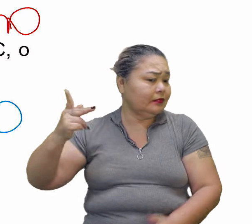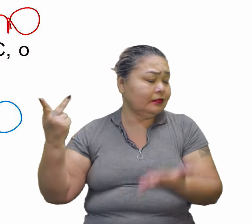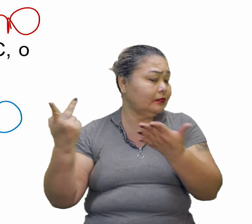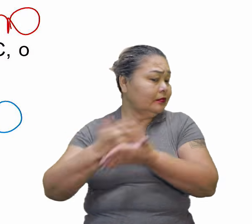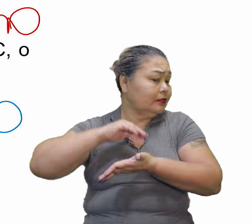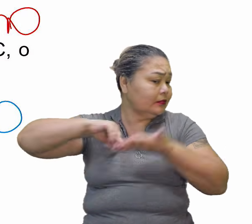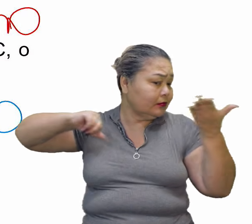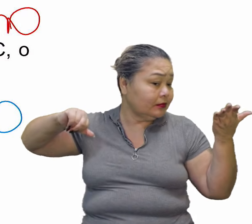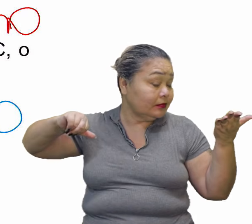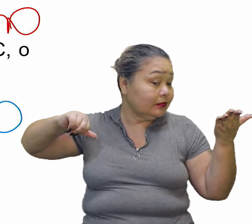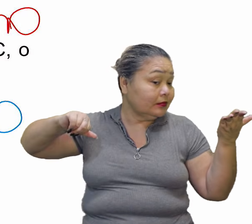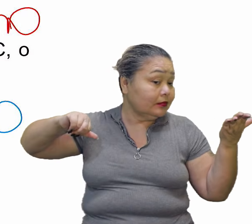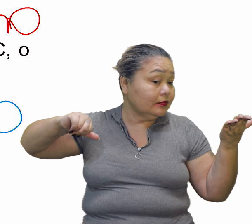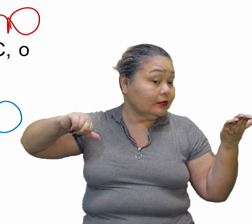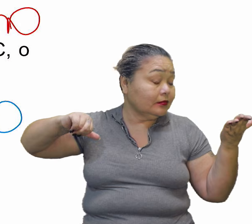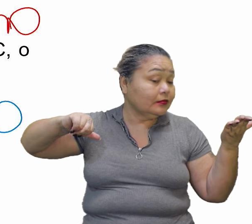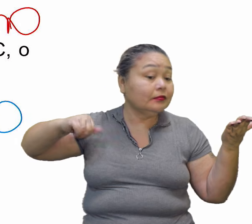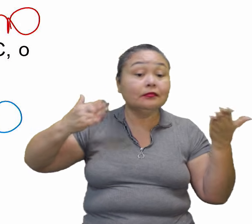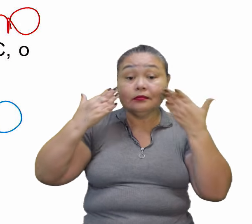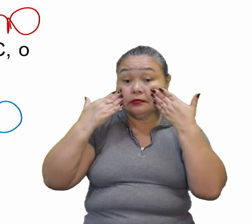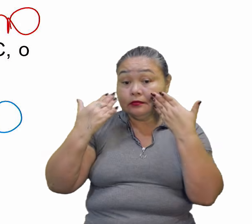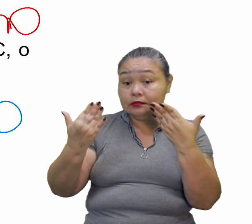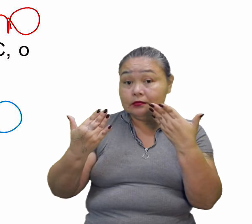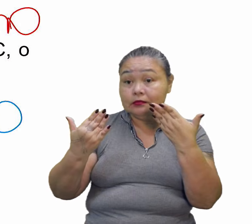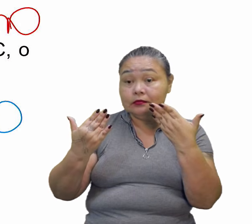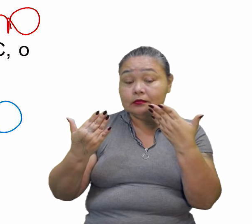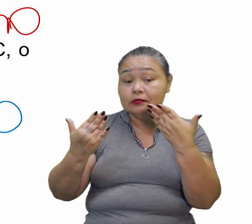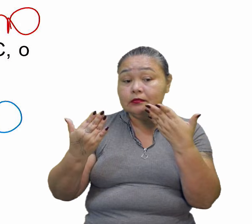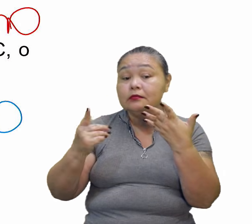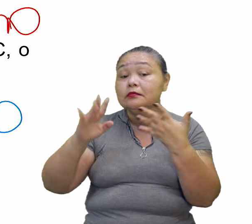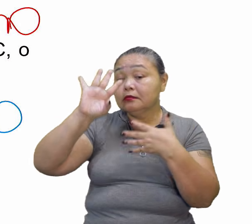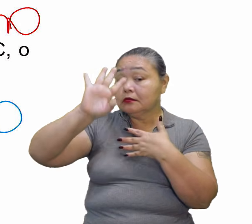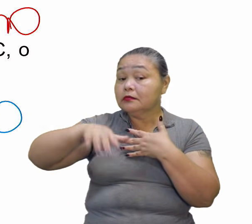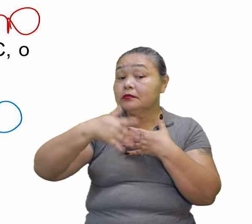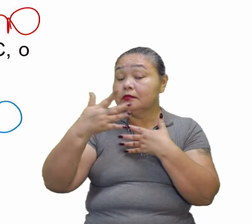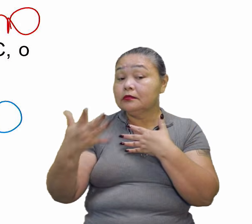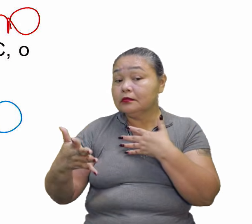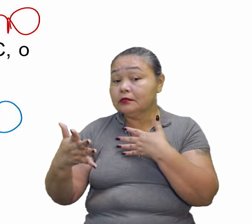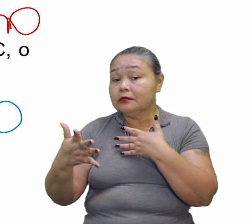está eliminado. Nós olhando ali a